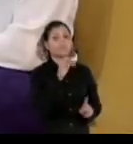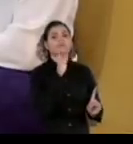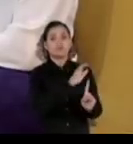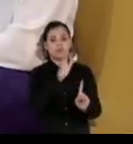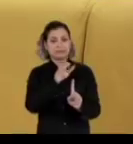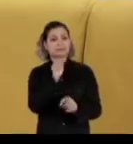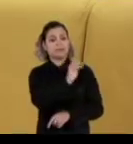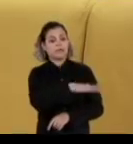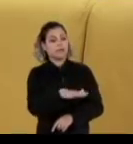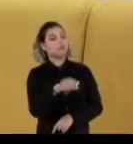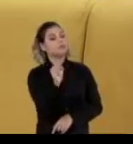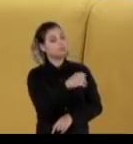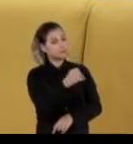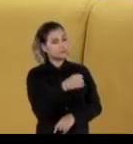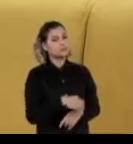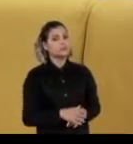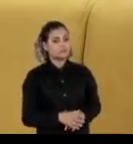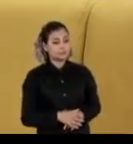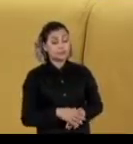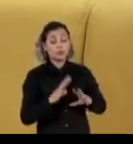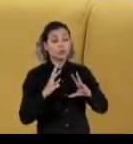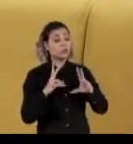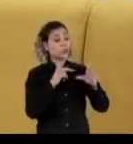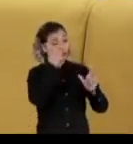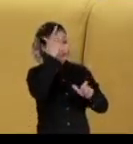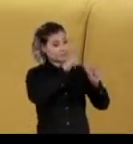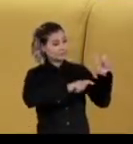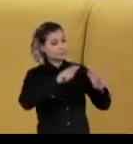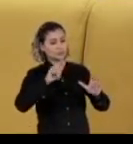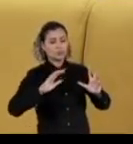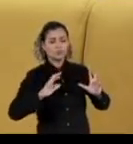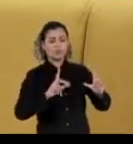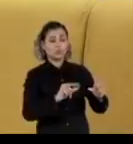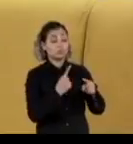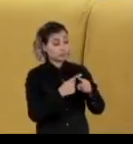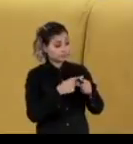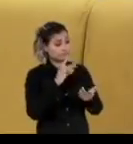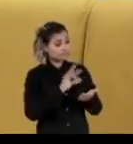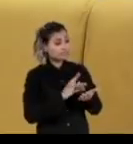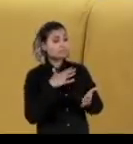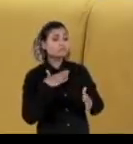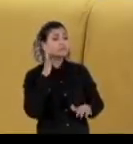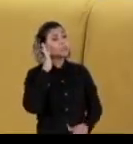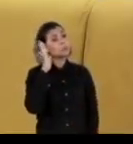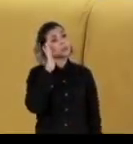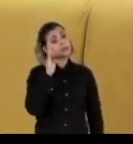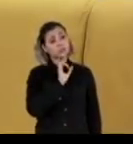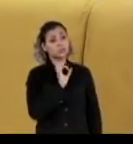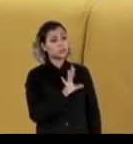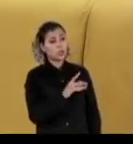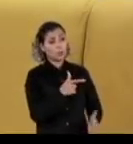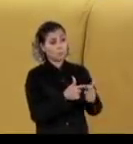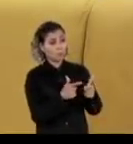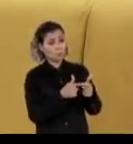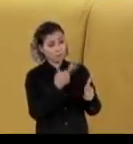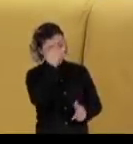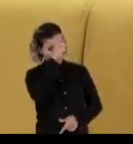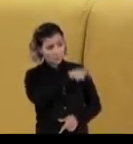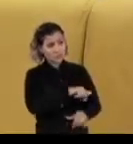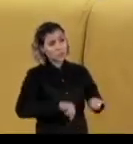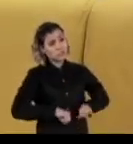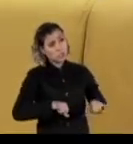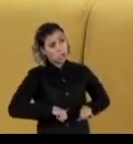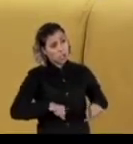consequências e para todos os personagens envolvidos, porque muitas vezes nós imaginamos que os problemas sejam apenas para